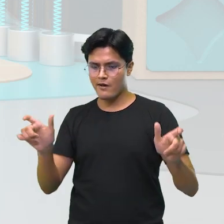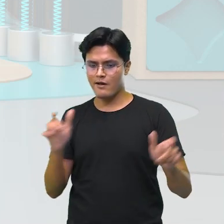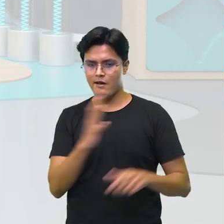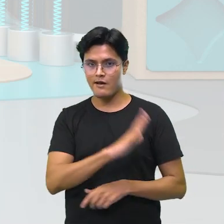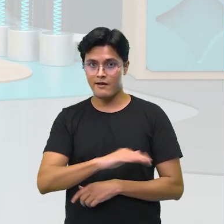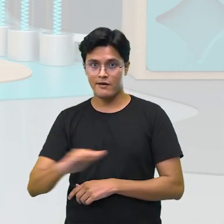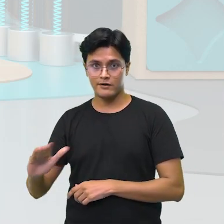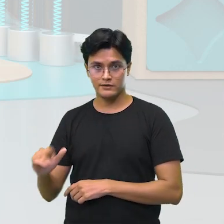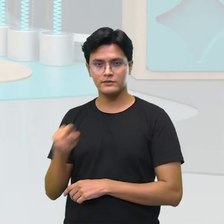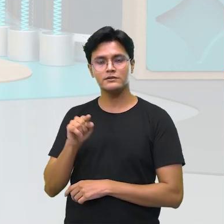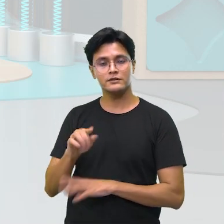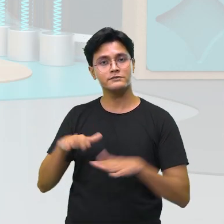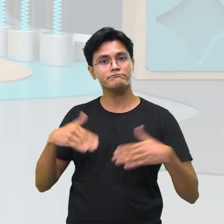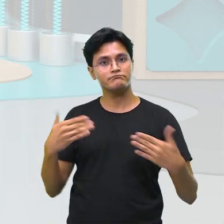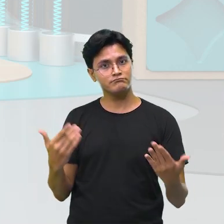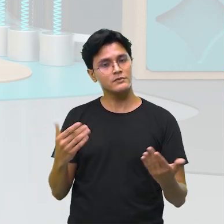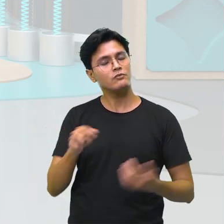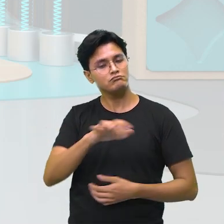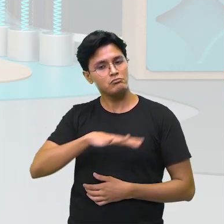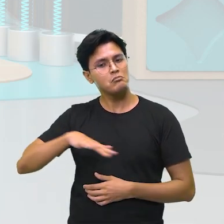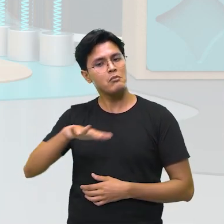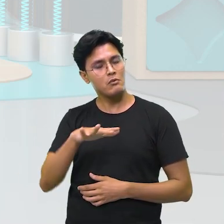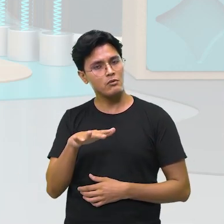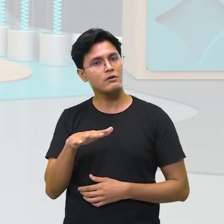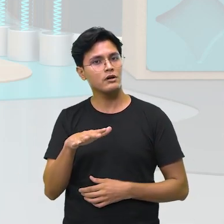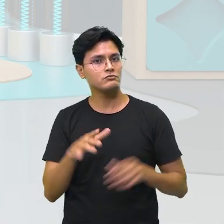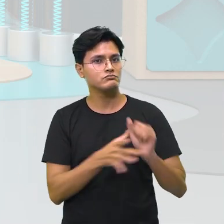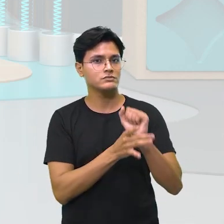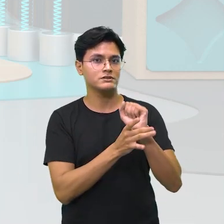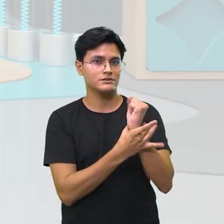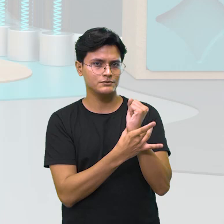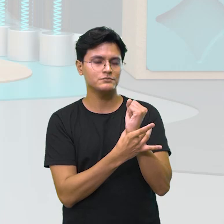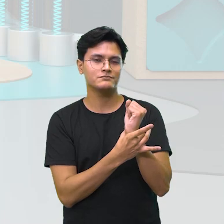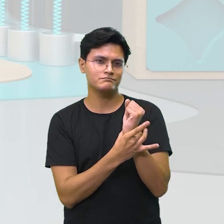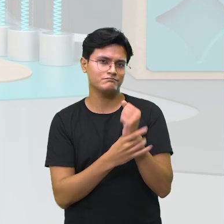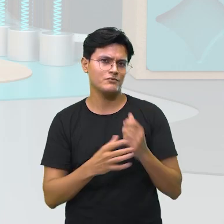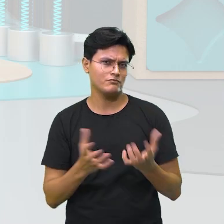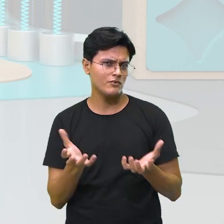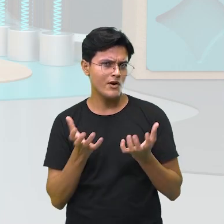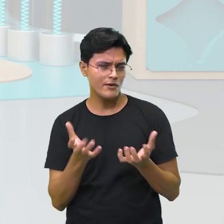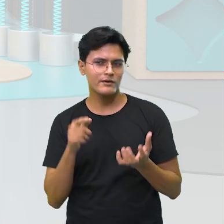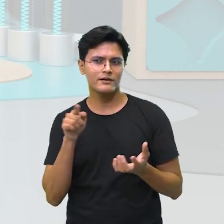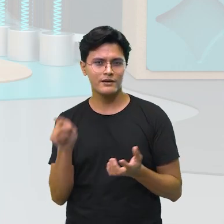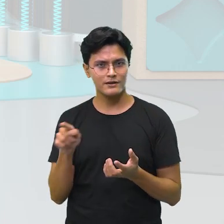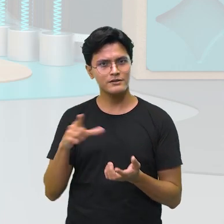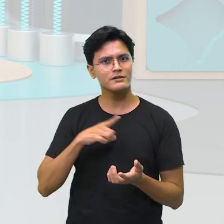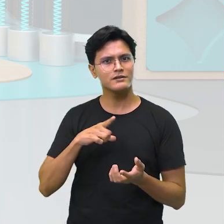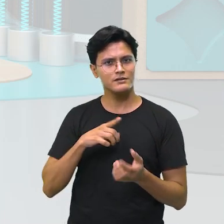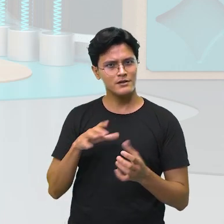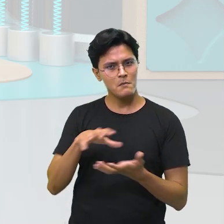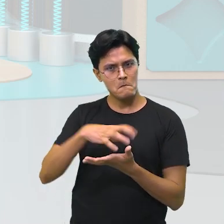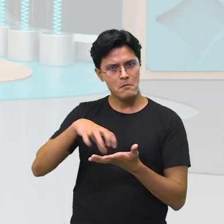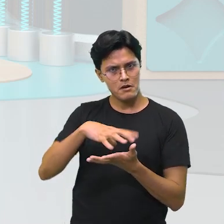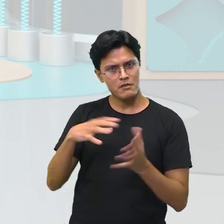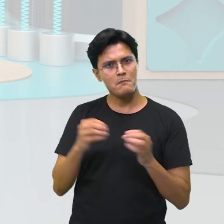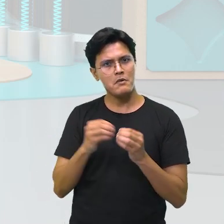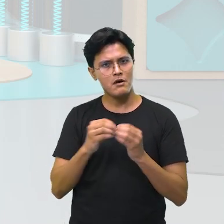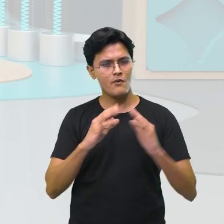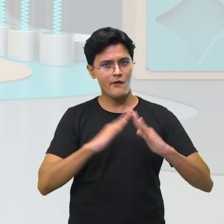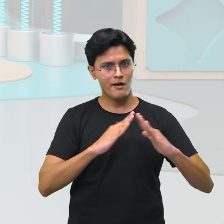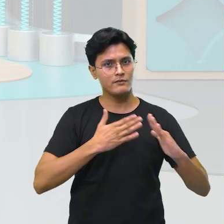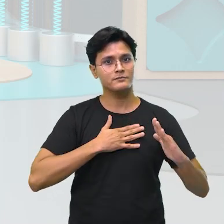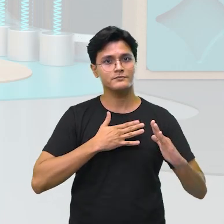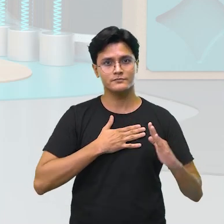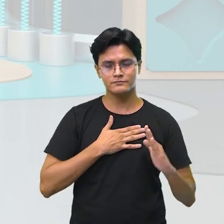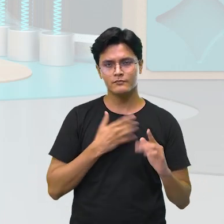uma segurança. Olha só, eu gostaria de ter uma praça dessa próximo da minha casa, pela segurança,